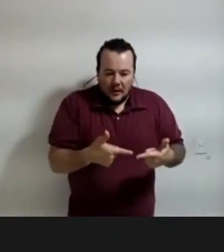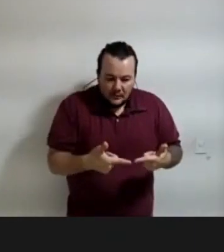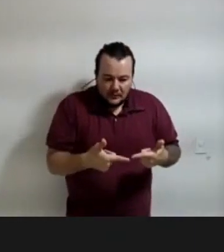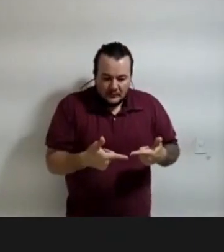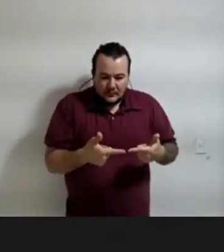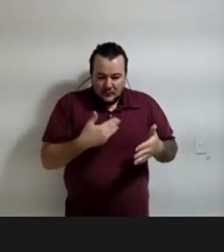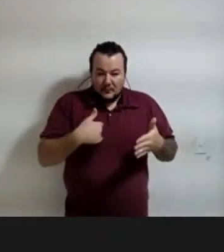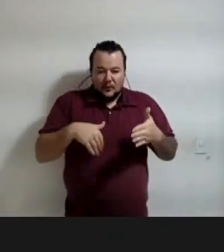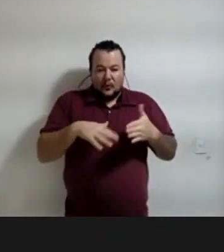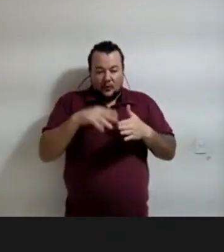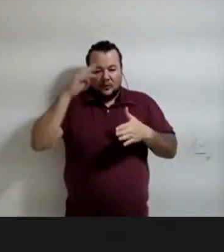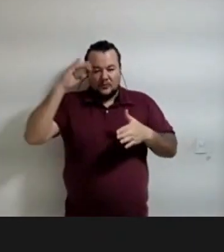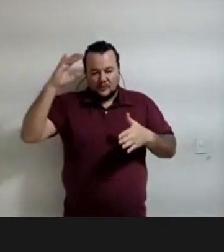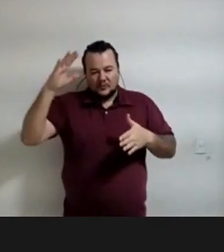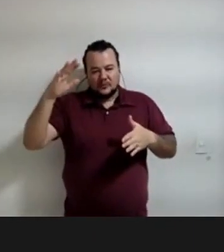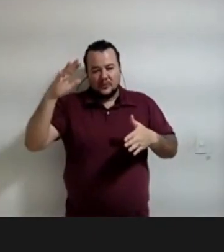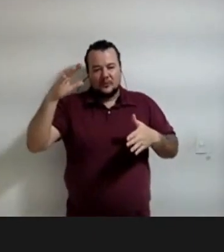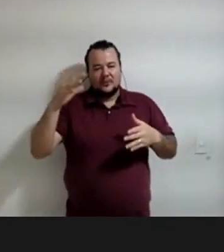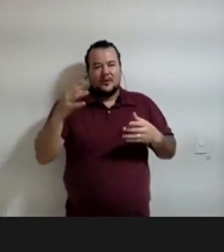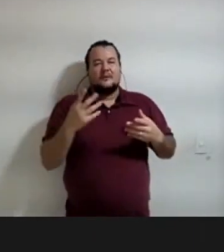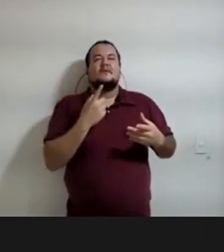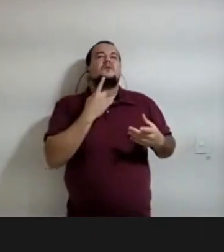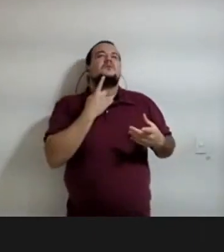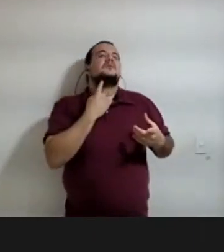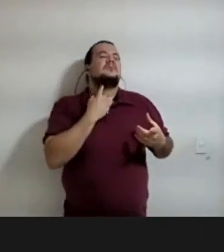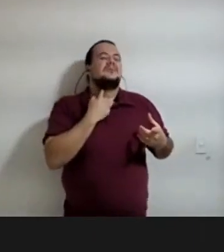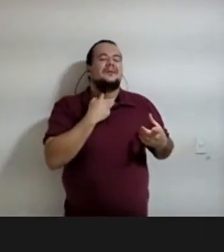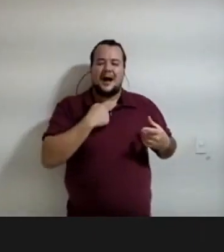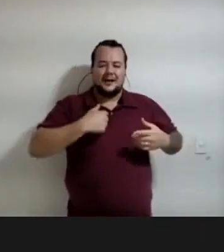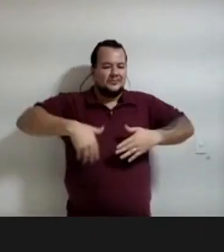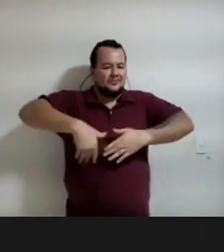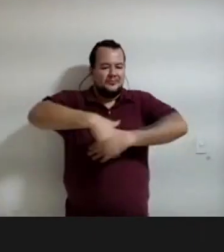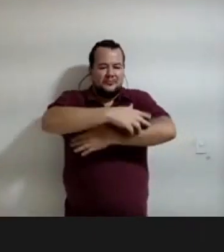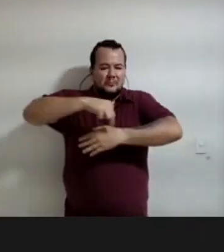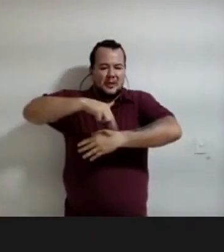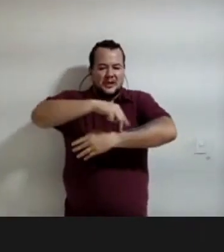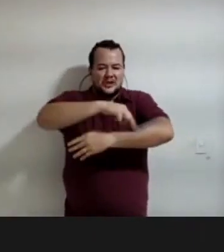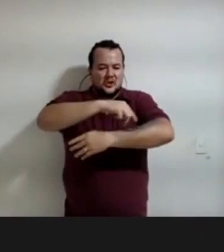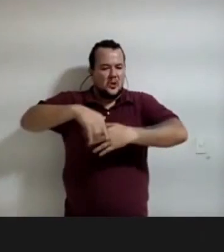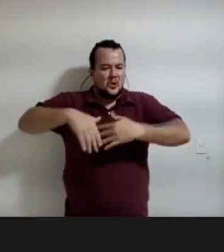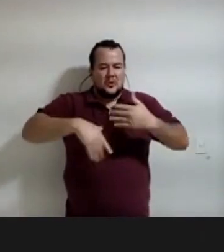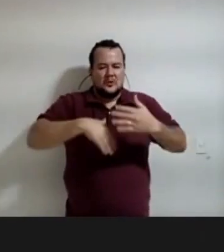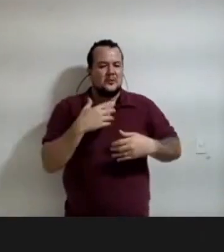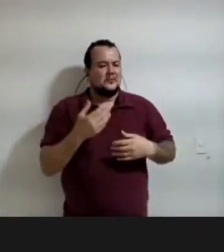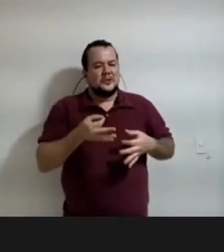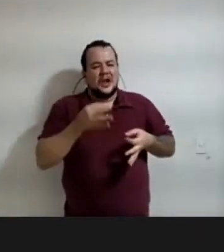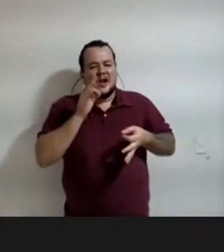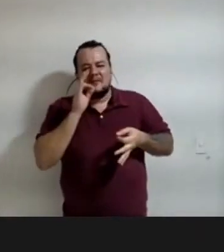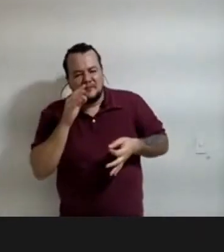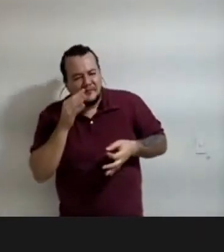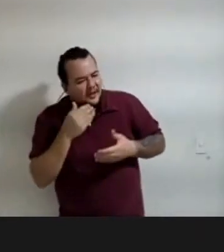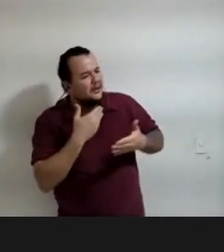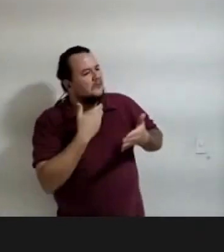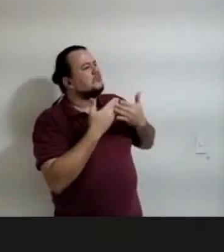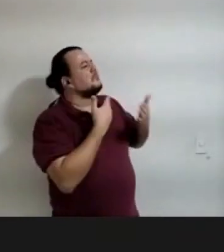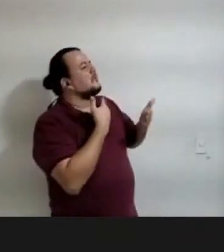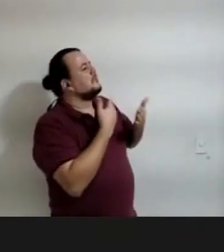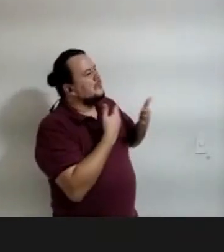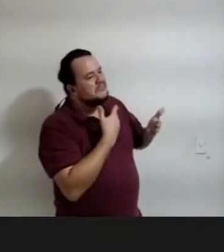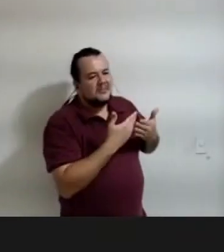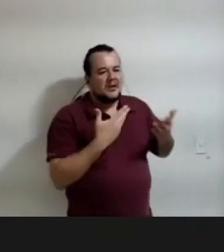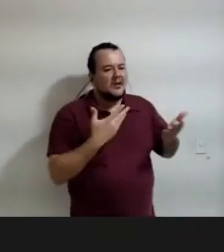era pleno de corredores cheios, de abraços, de vozes, de barulhos, de cafezinhos de verdade, e